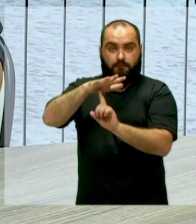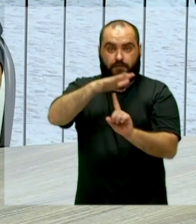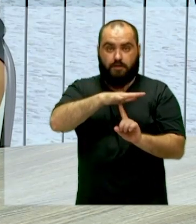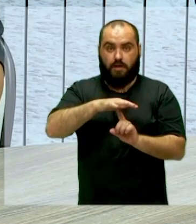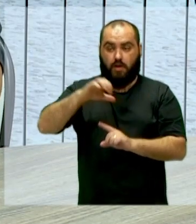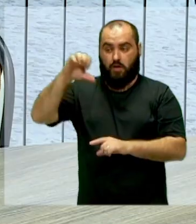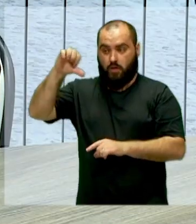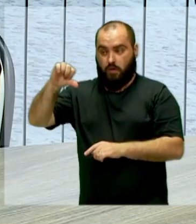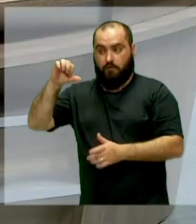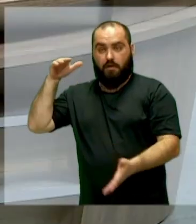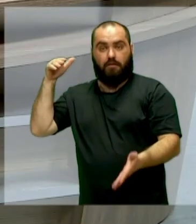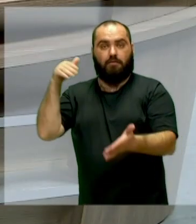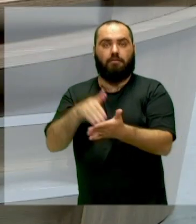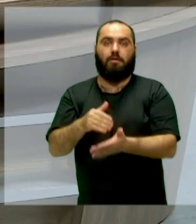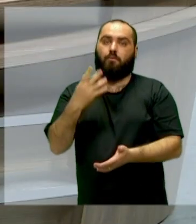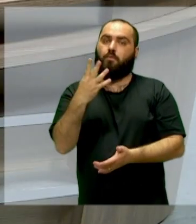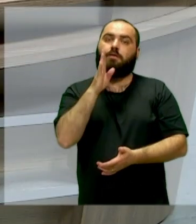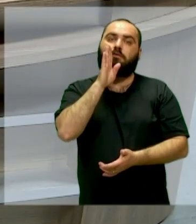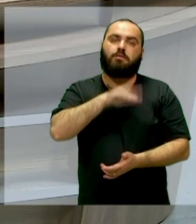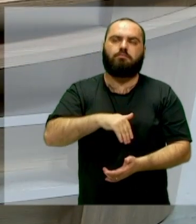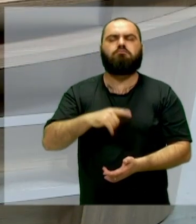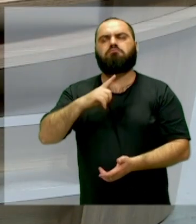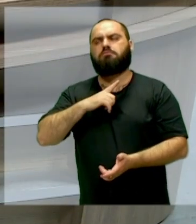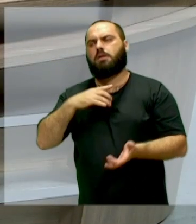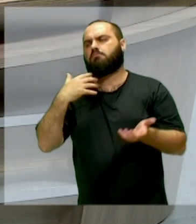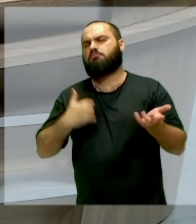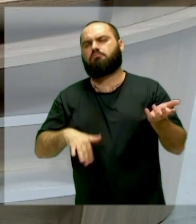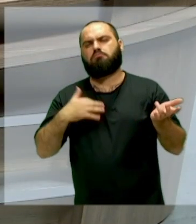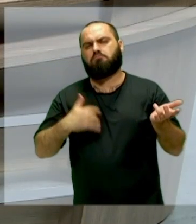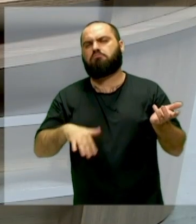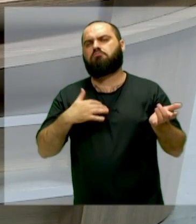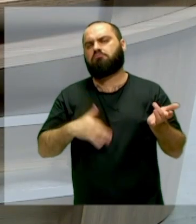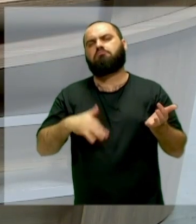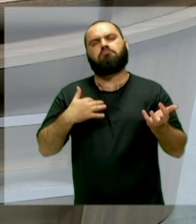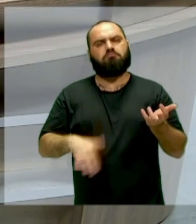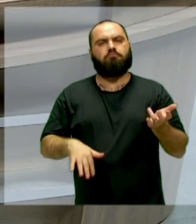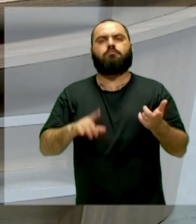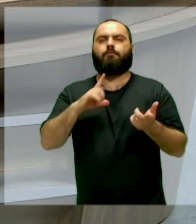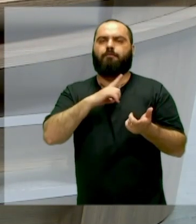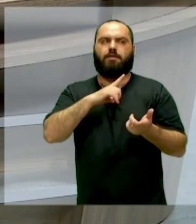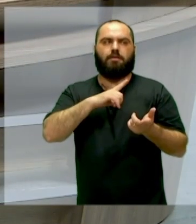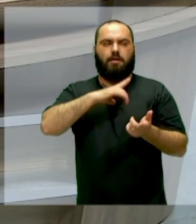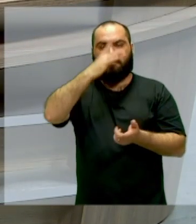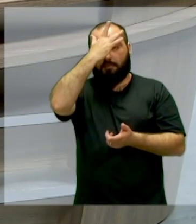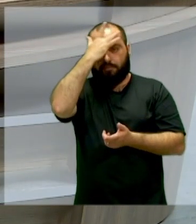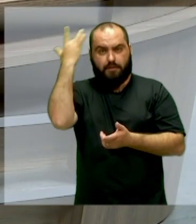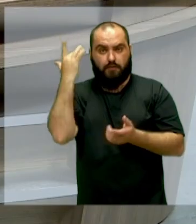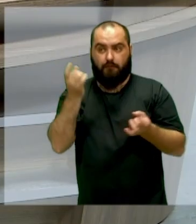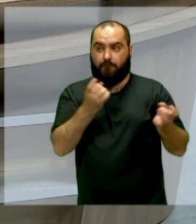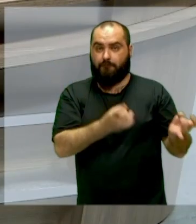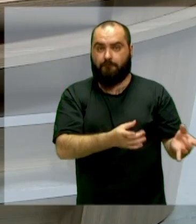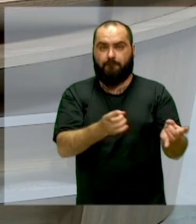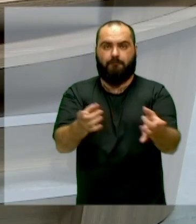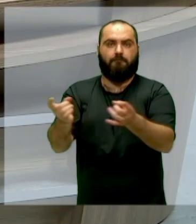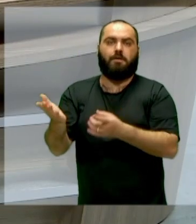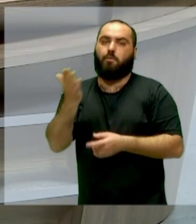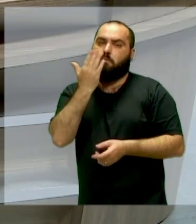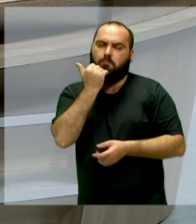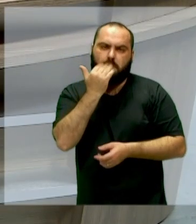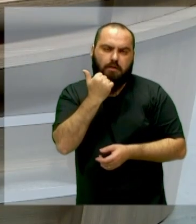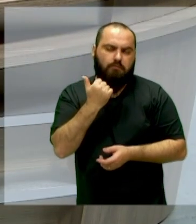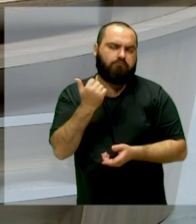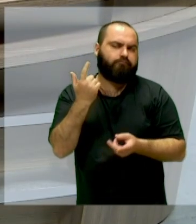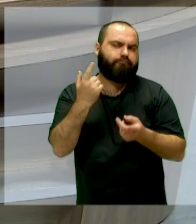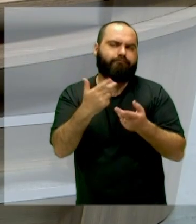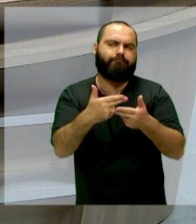9 às 4 da tarde também daí tem atração musical vai ter também uma expositores vendendo a parte de alimentação